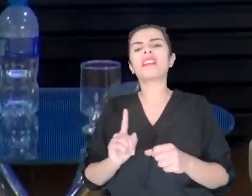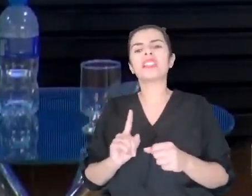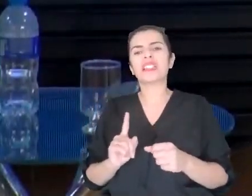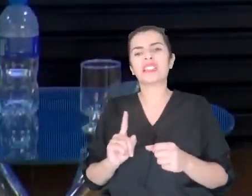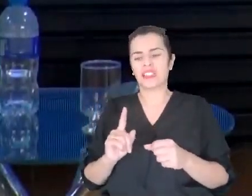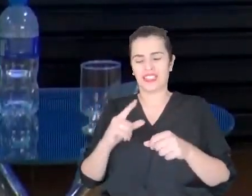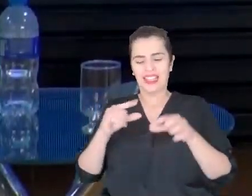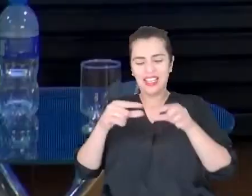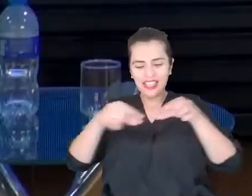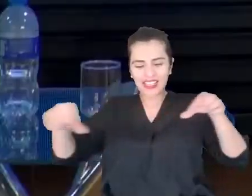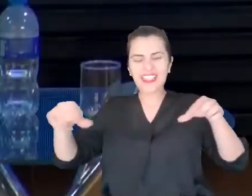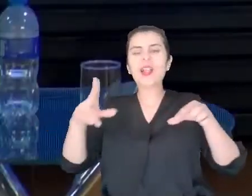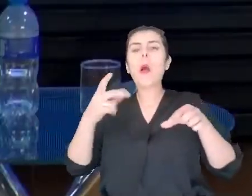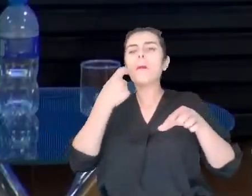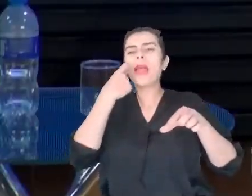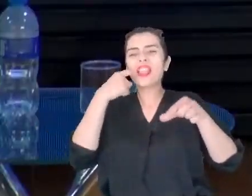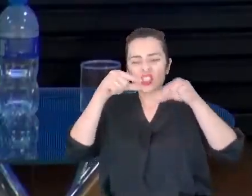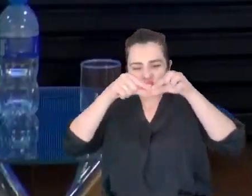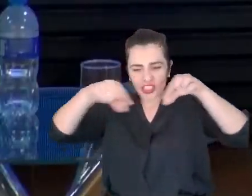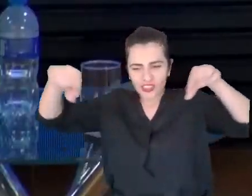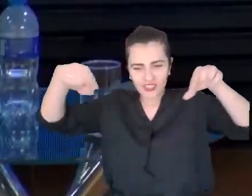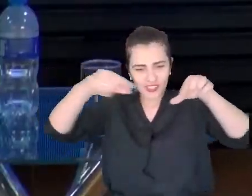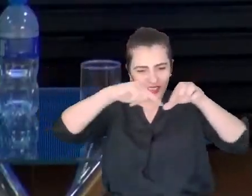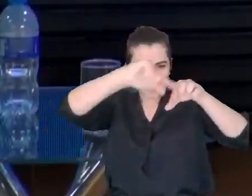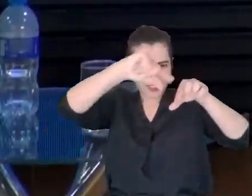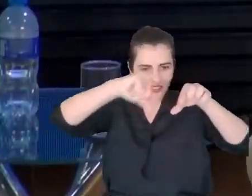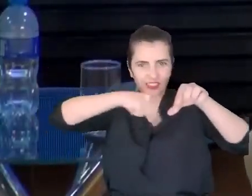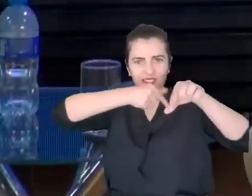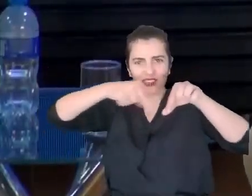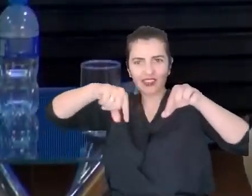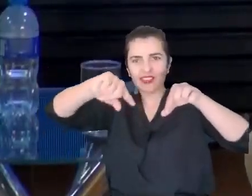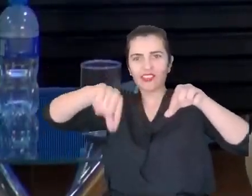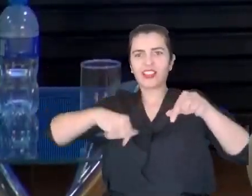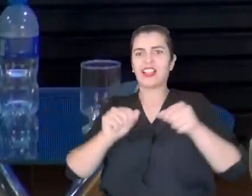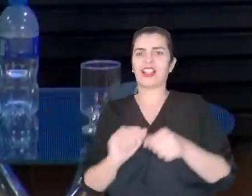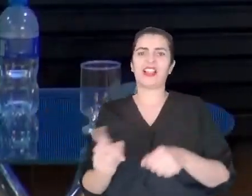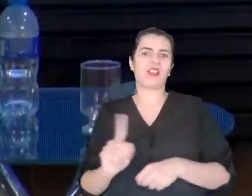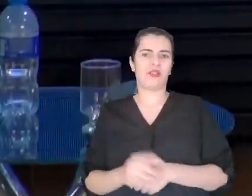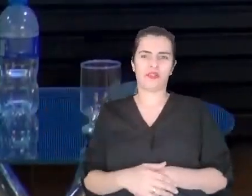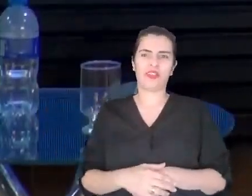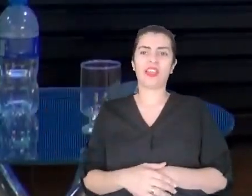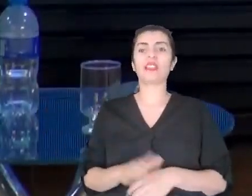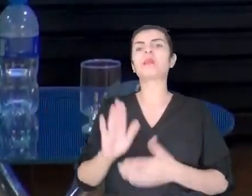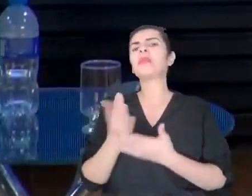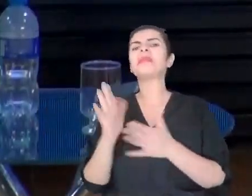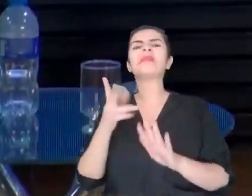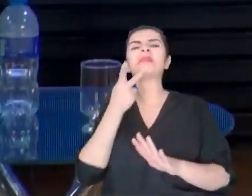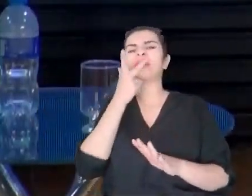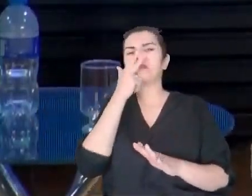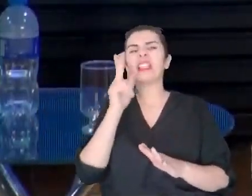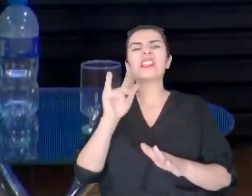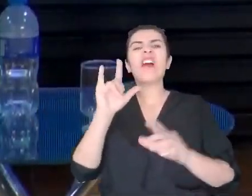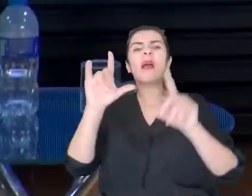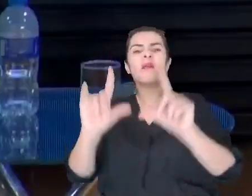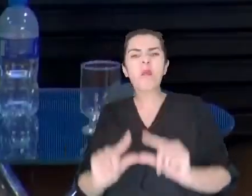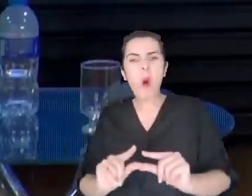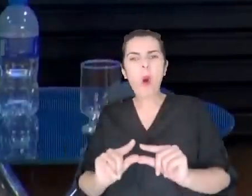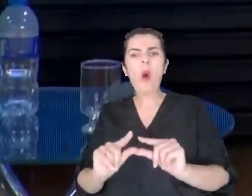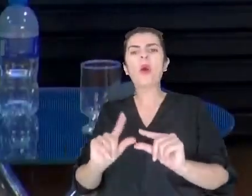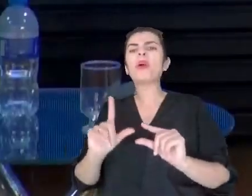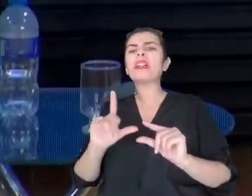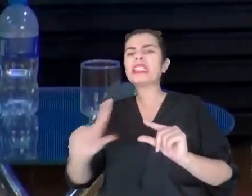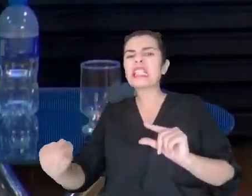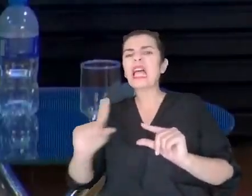plataforma, né? E muitos acreditavam que a vazão seria baixa, a vazão seria pequena ou inexistente, né? E